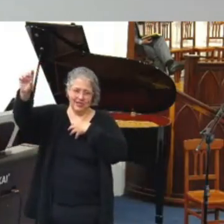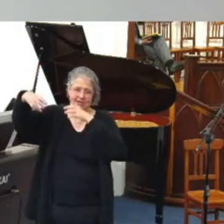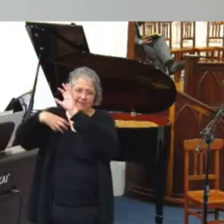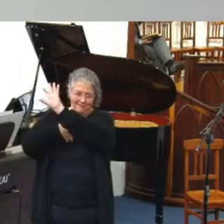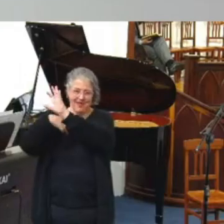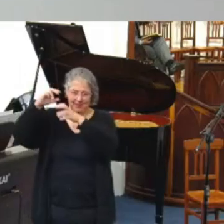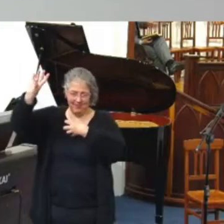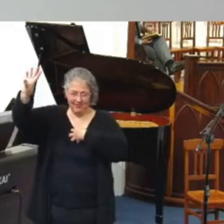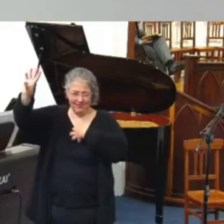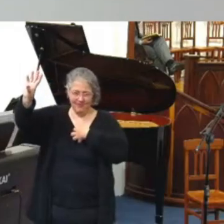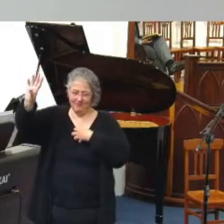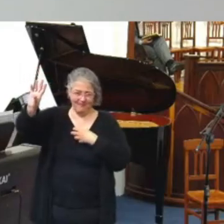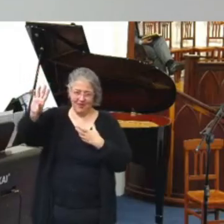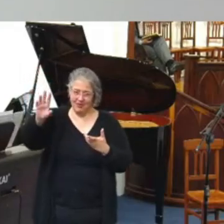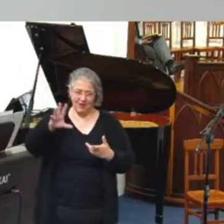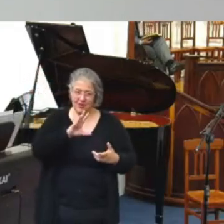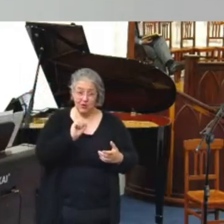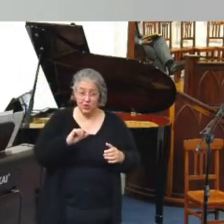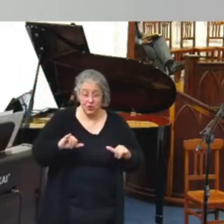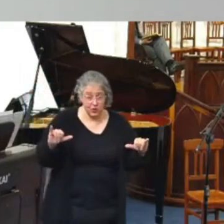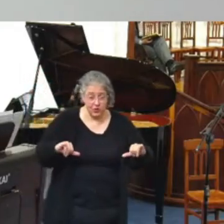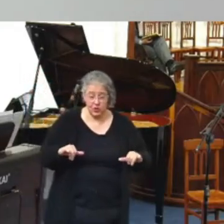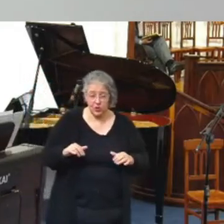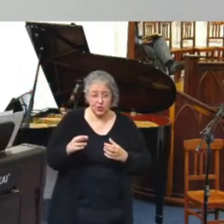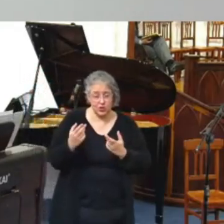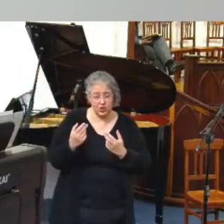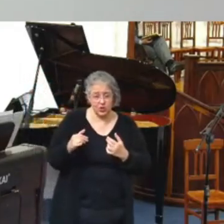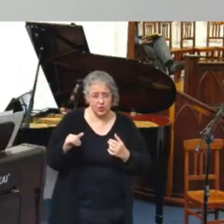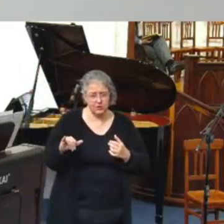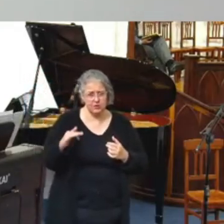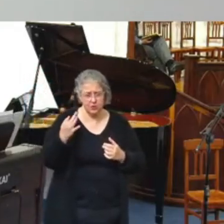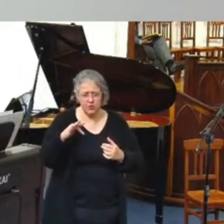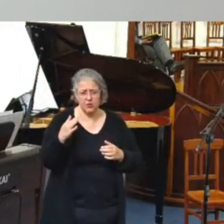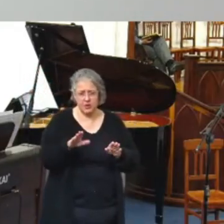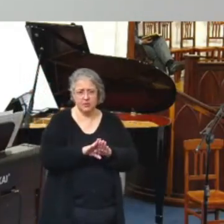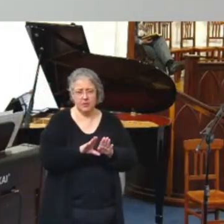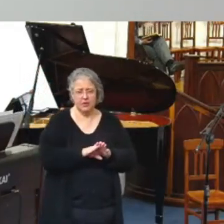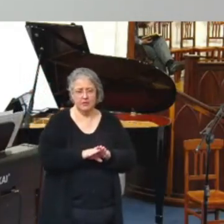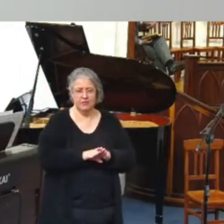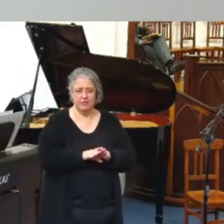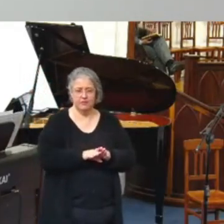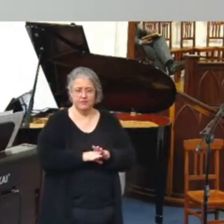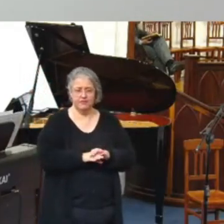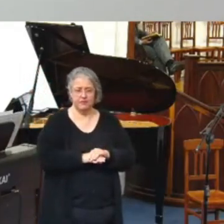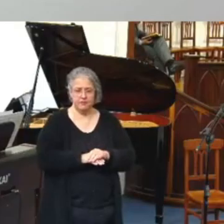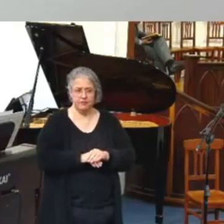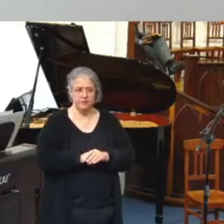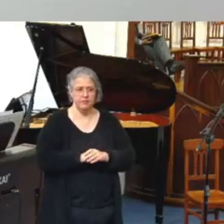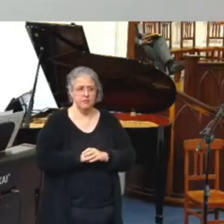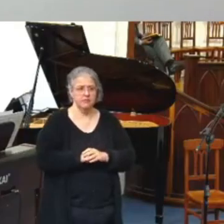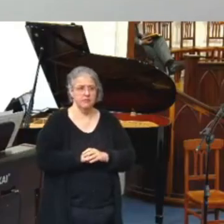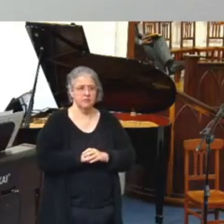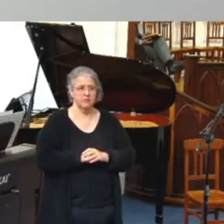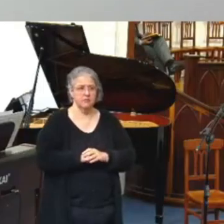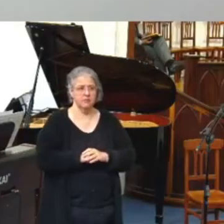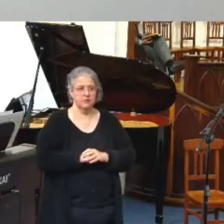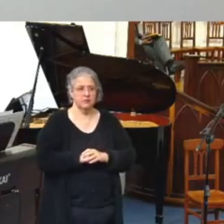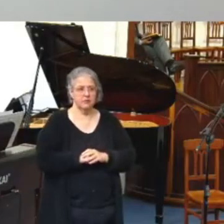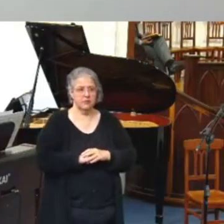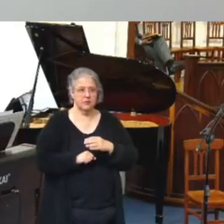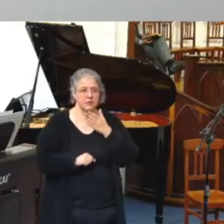porque se você perceber, há uma constante da palavra Senhor